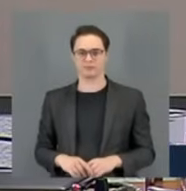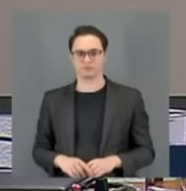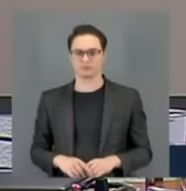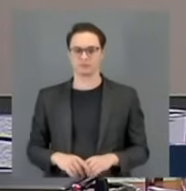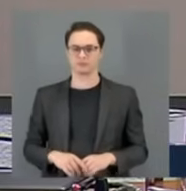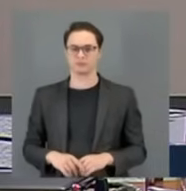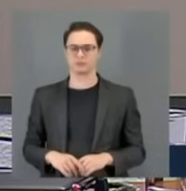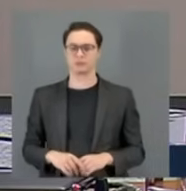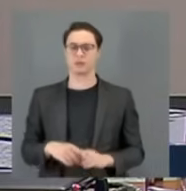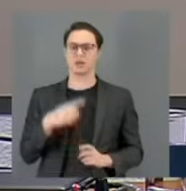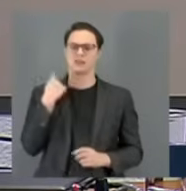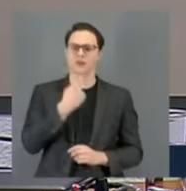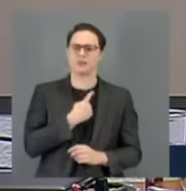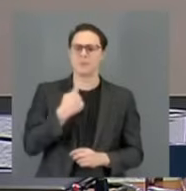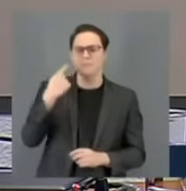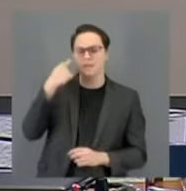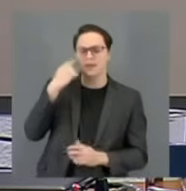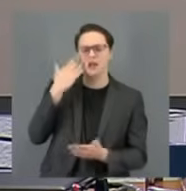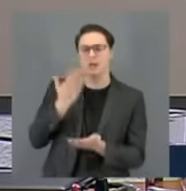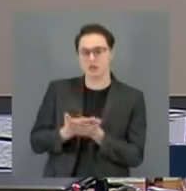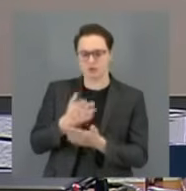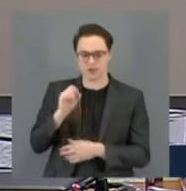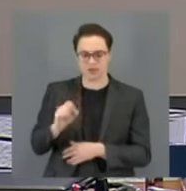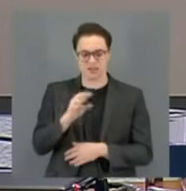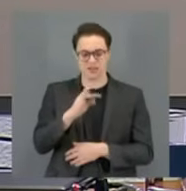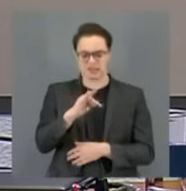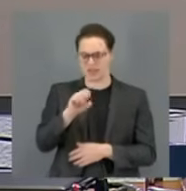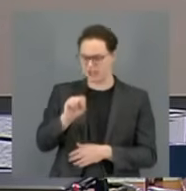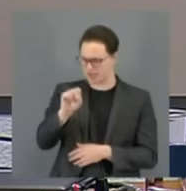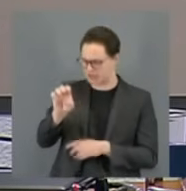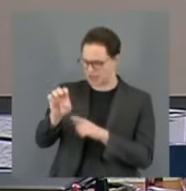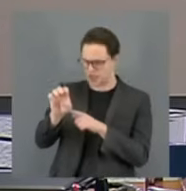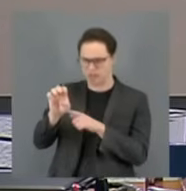Nós acreditamos que o TSE fez isso para tentar